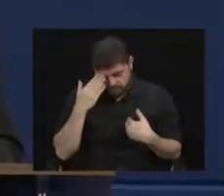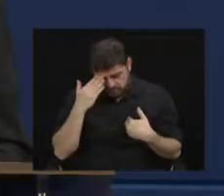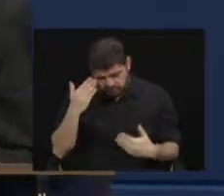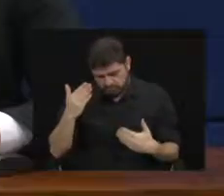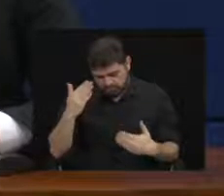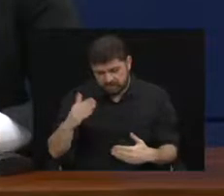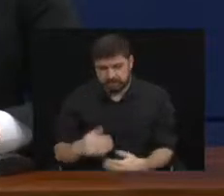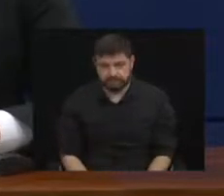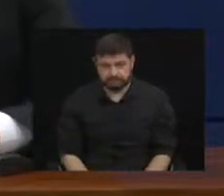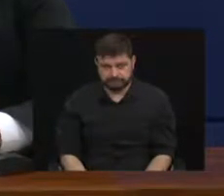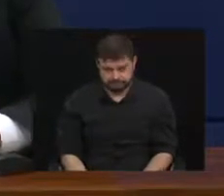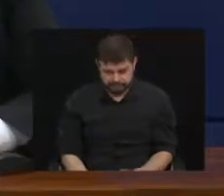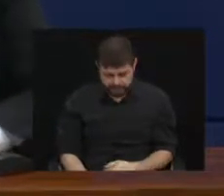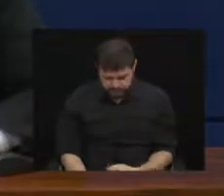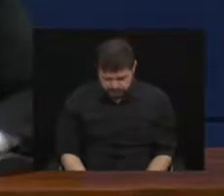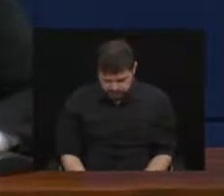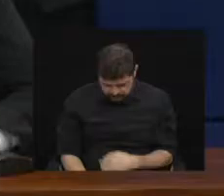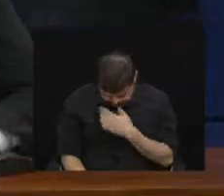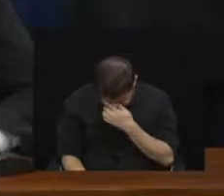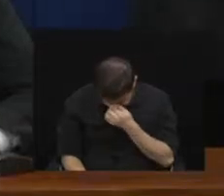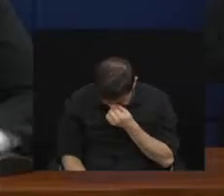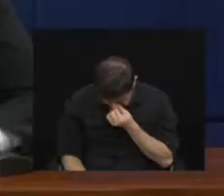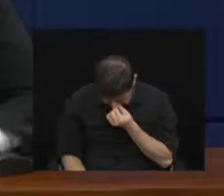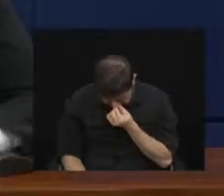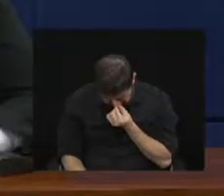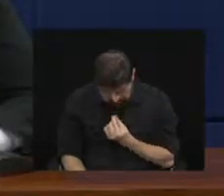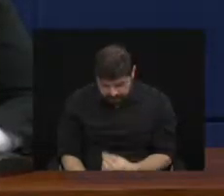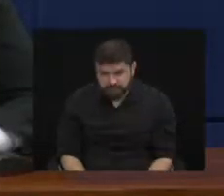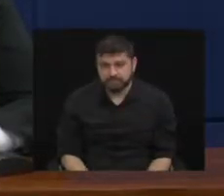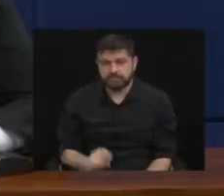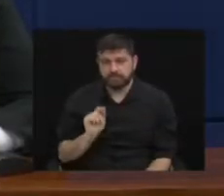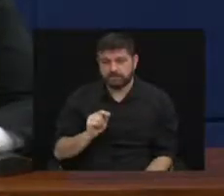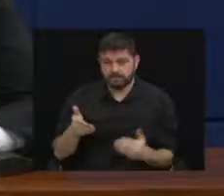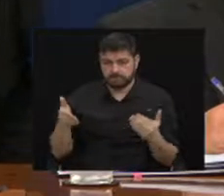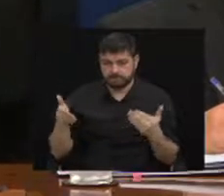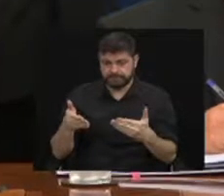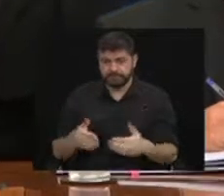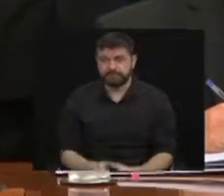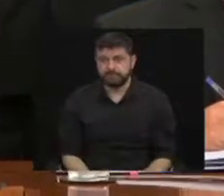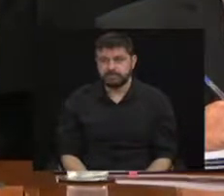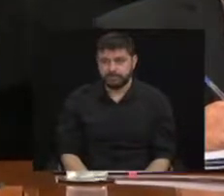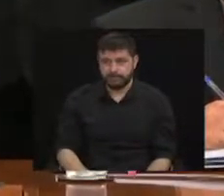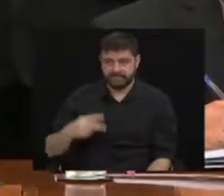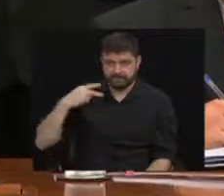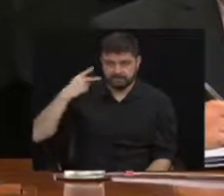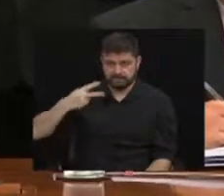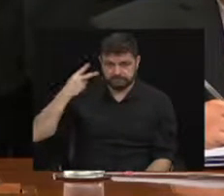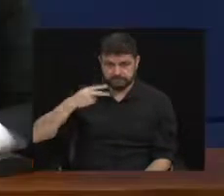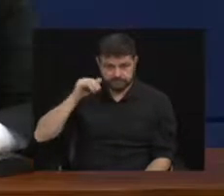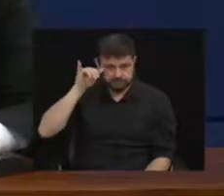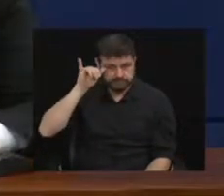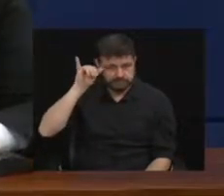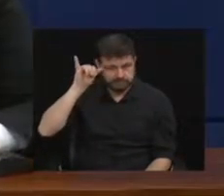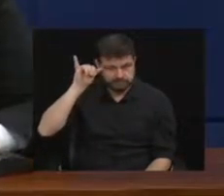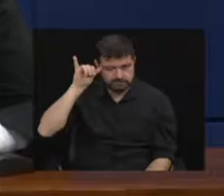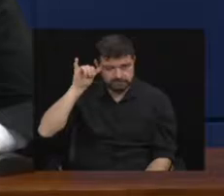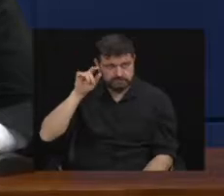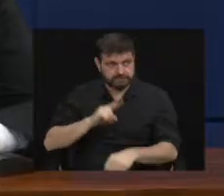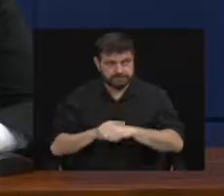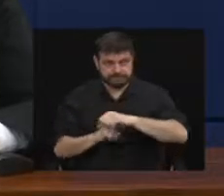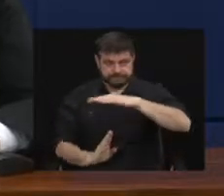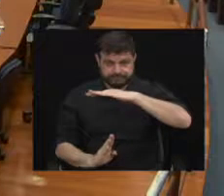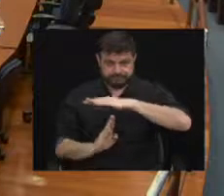Campinas. Vocês todos sabem que eu era amigo pequeno empresário no setor varejista, achei melhor deixar para mim poder vir para a vida pública.